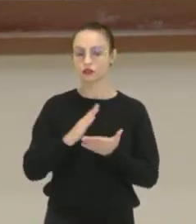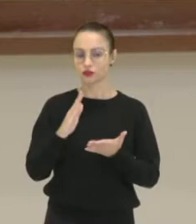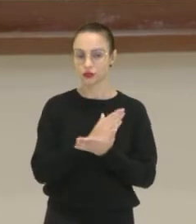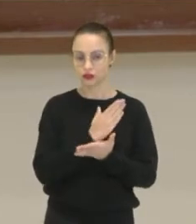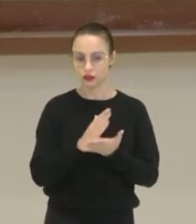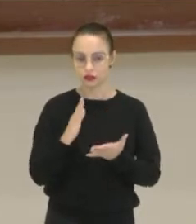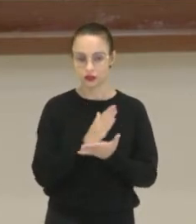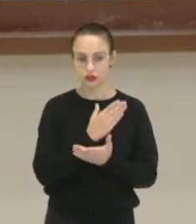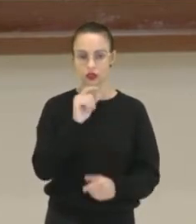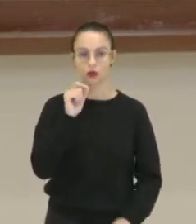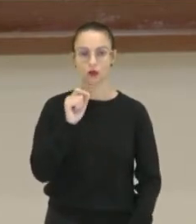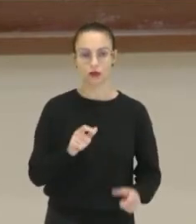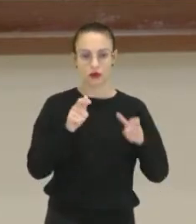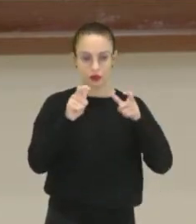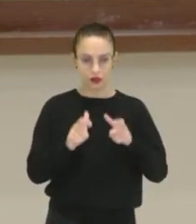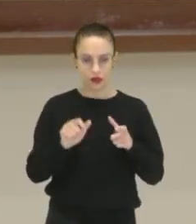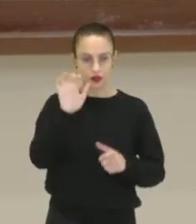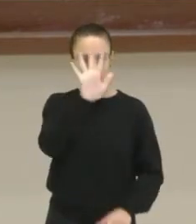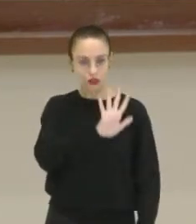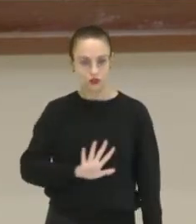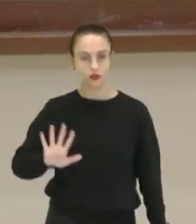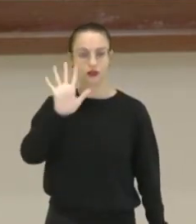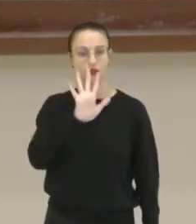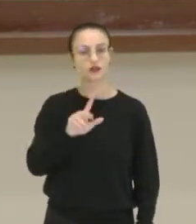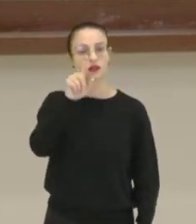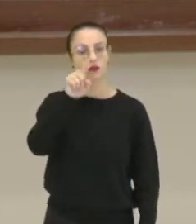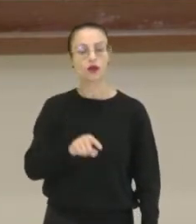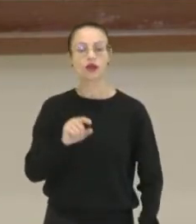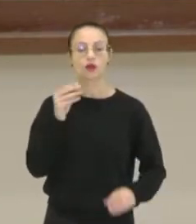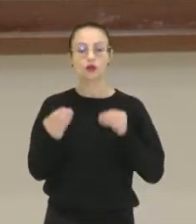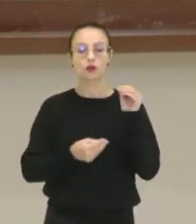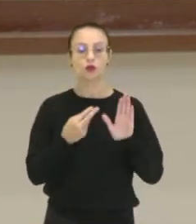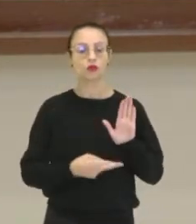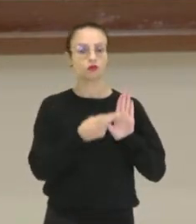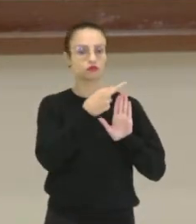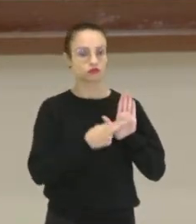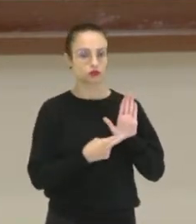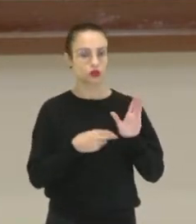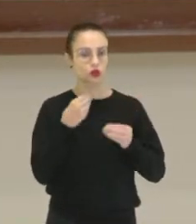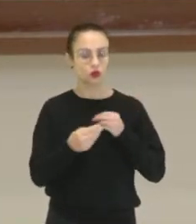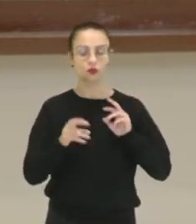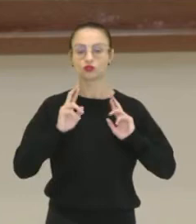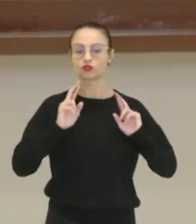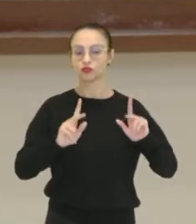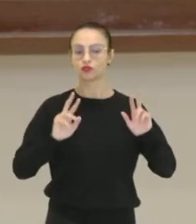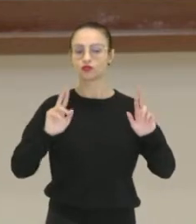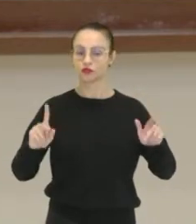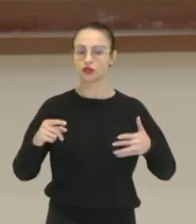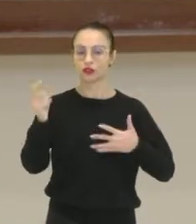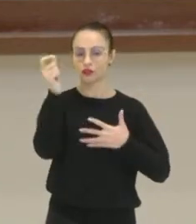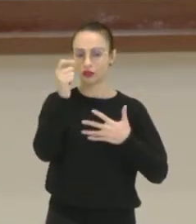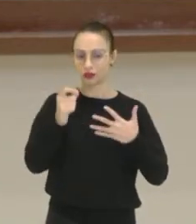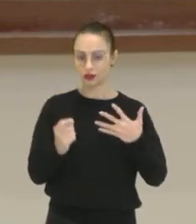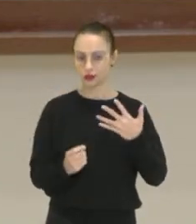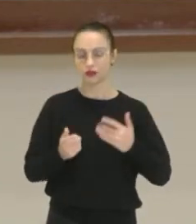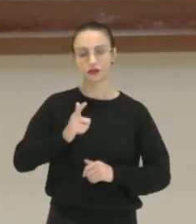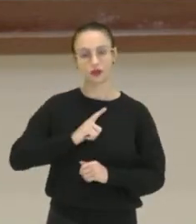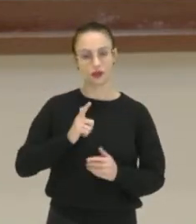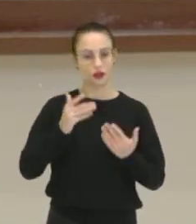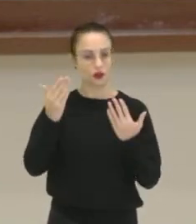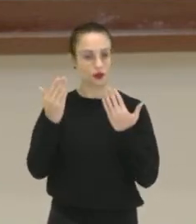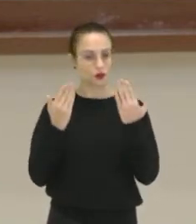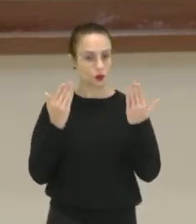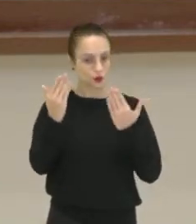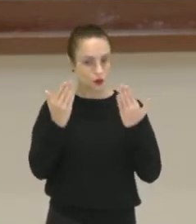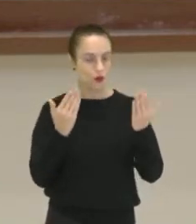divisão ou esta regionalização é estabelecida a partir de diferentes critérios, comparando